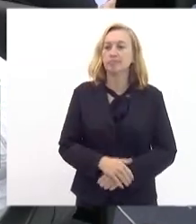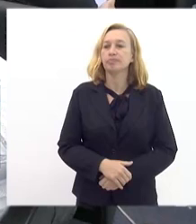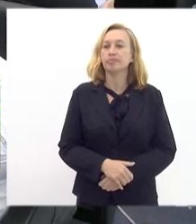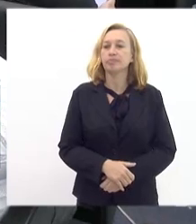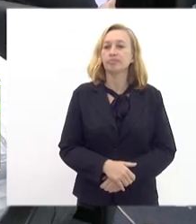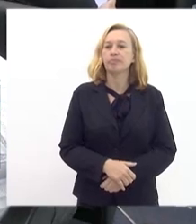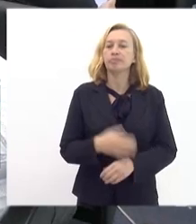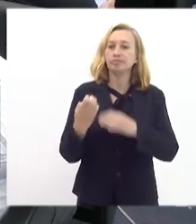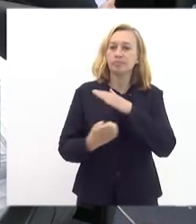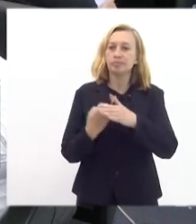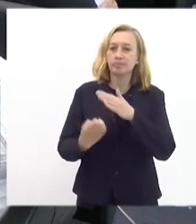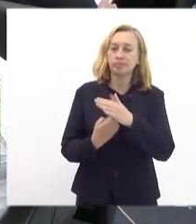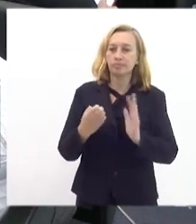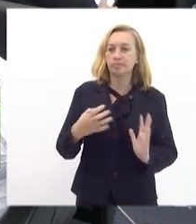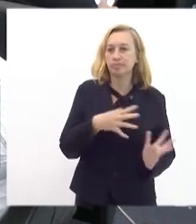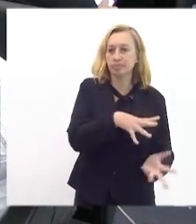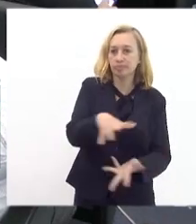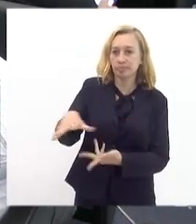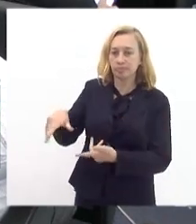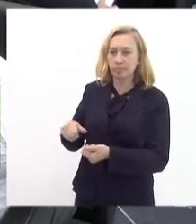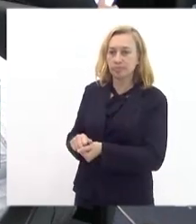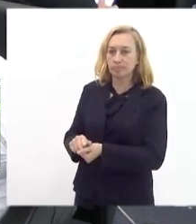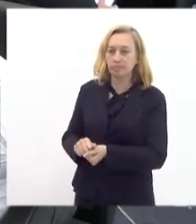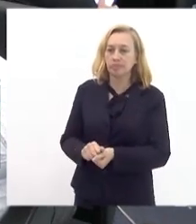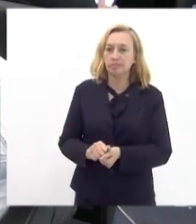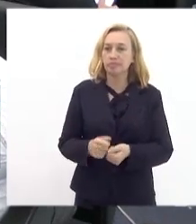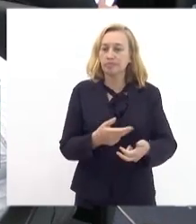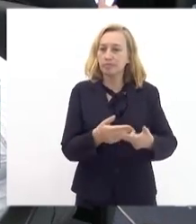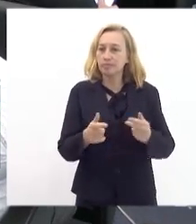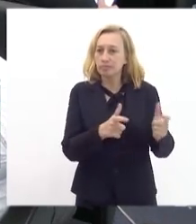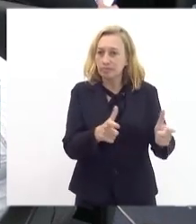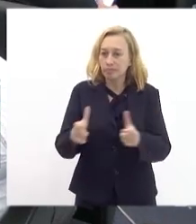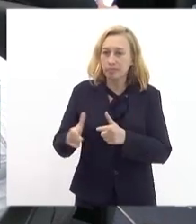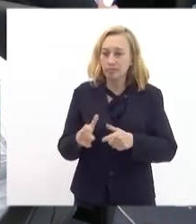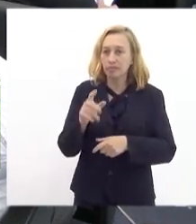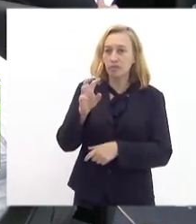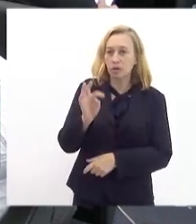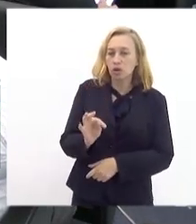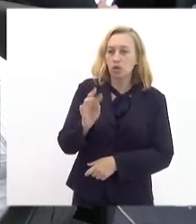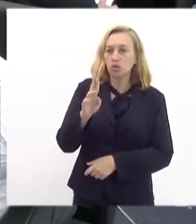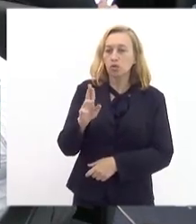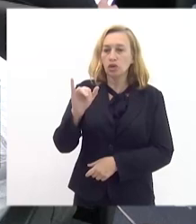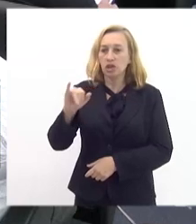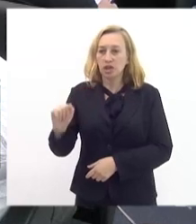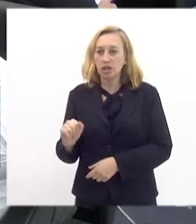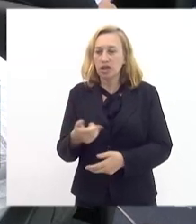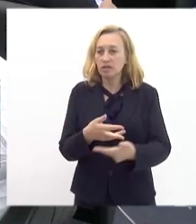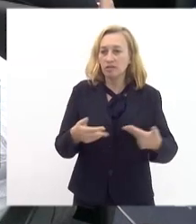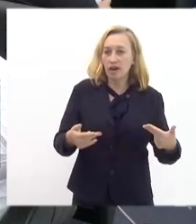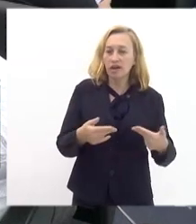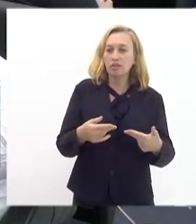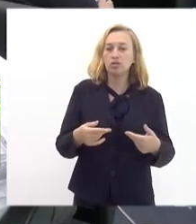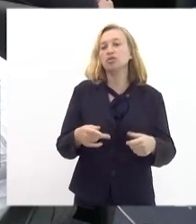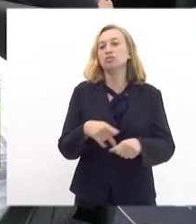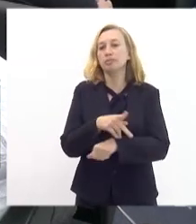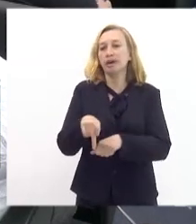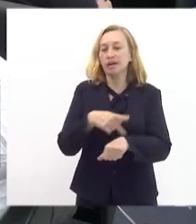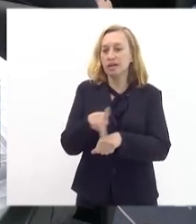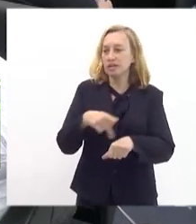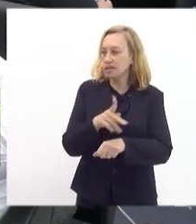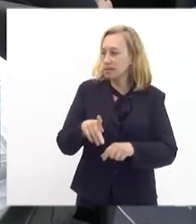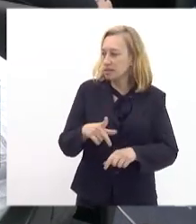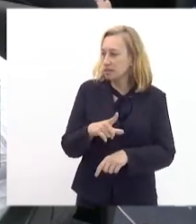empresa Global com atuação Global ela tem a sede em Istambul na Turquia ela Atua em vários países a